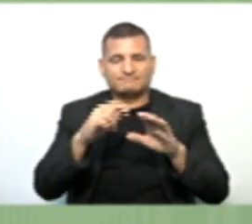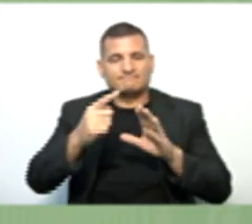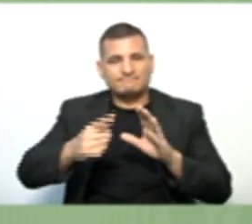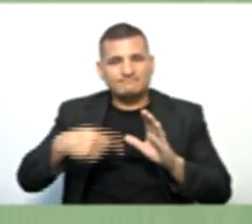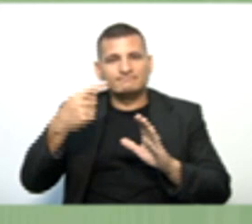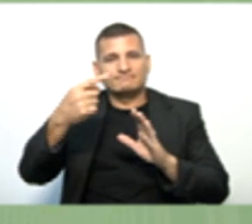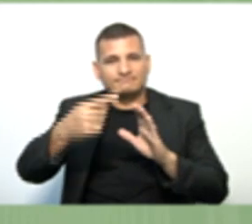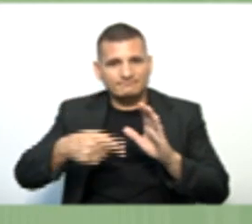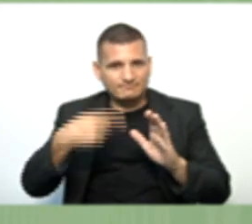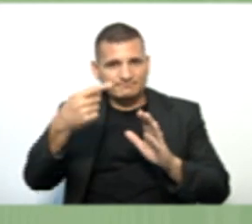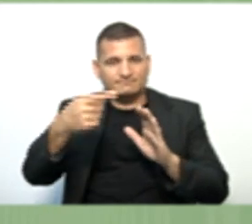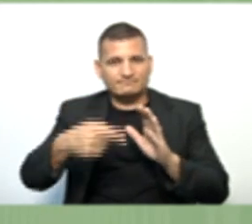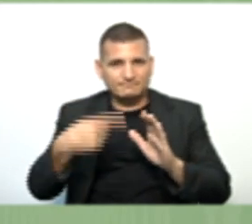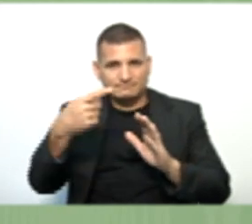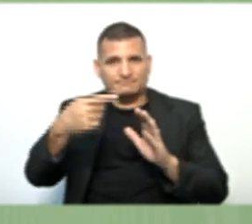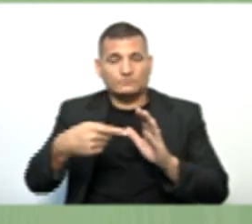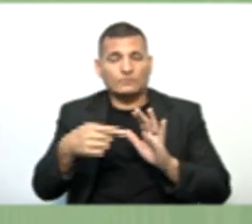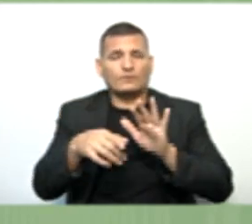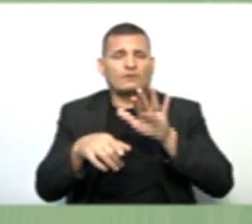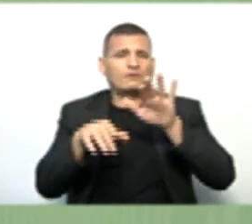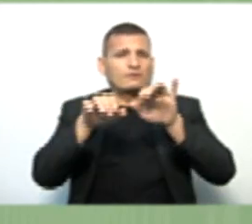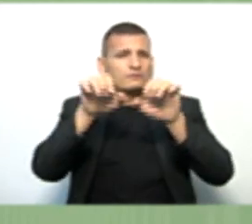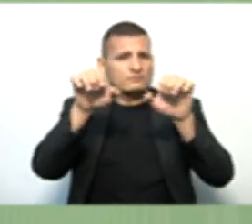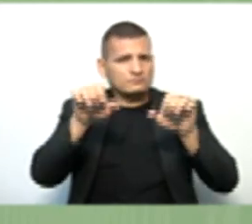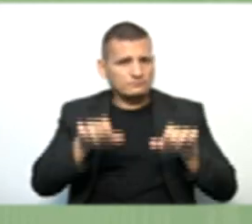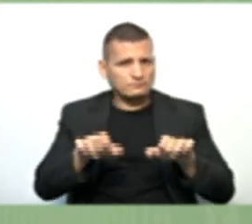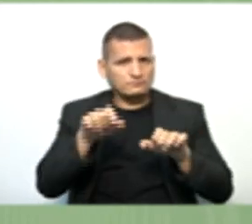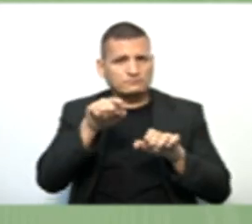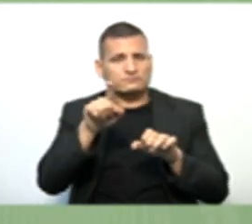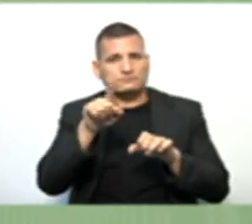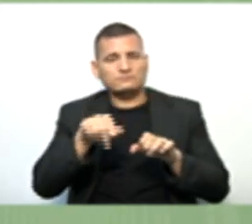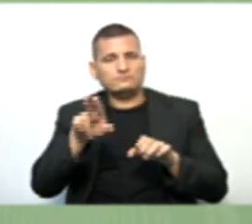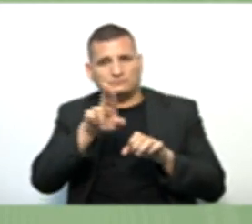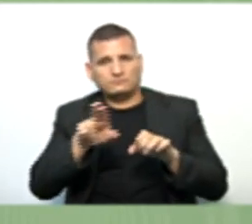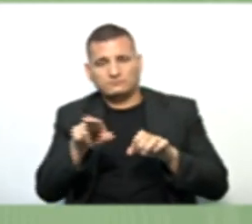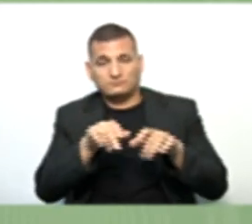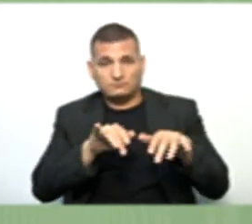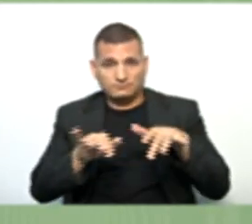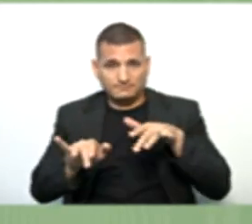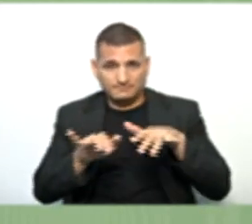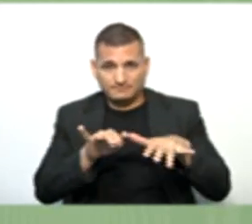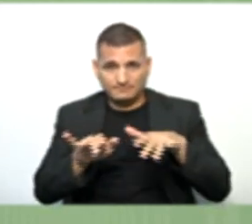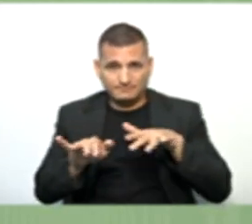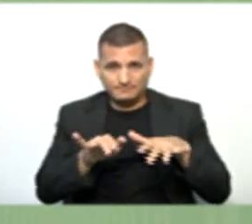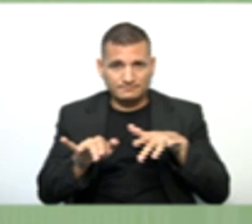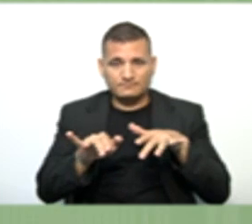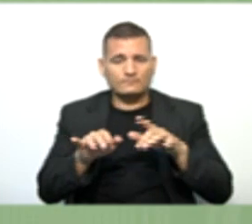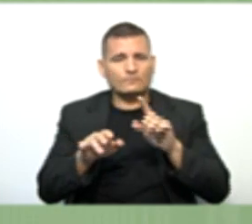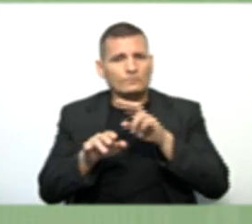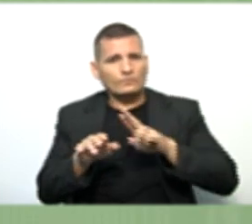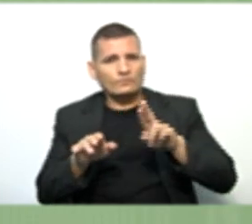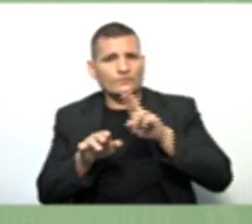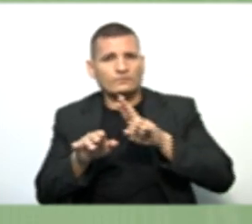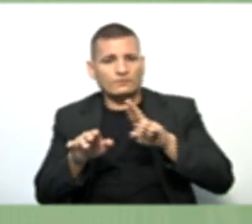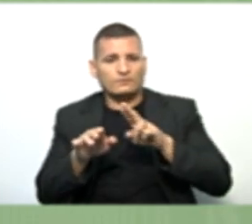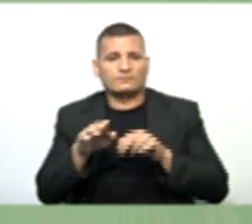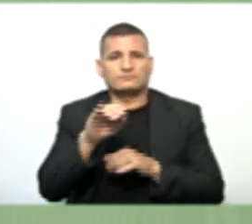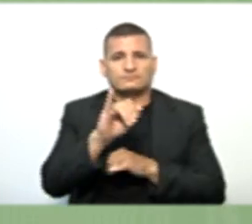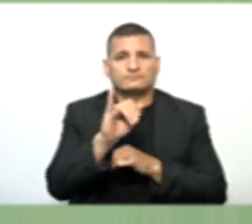repetição. Então, esses tipos de estruturas que são utilizadas na programação utilizam os comandos